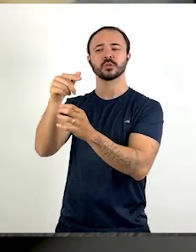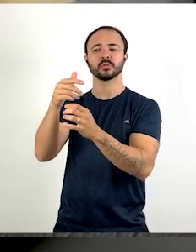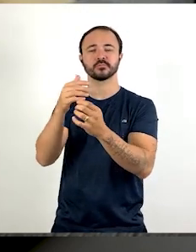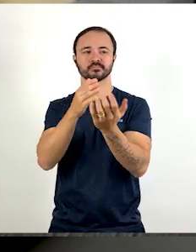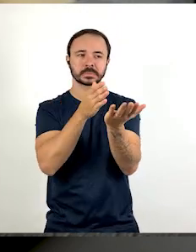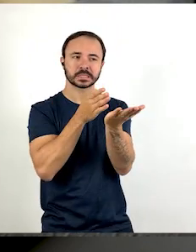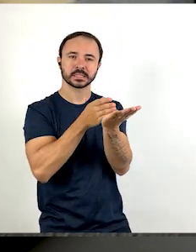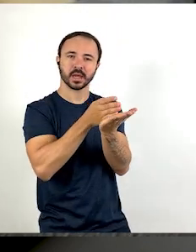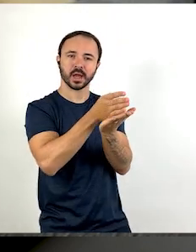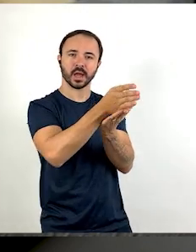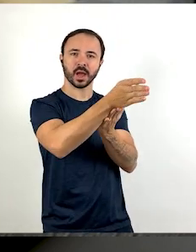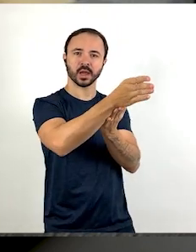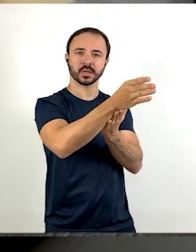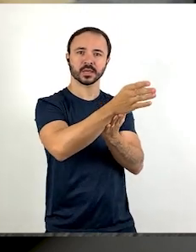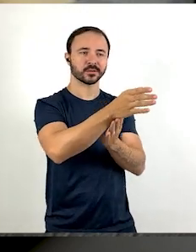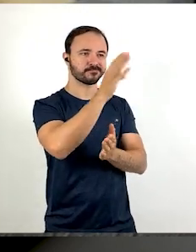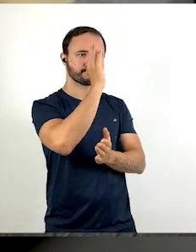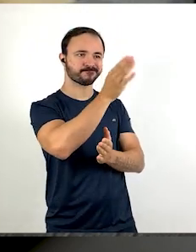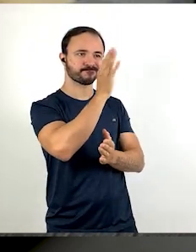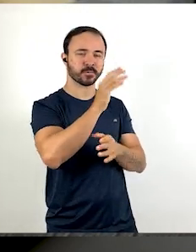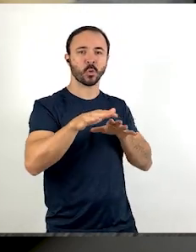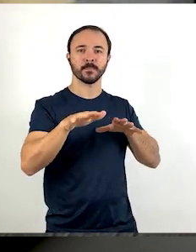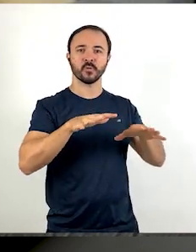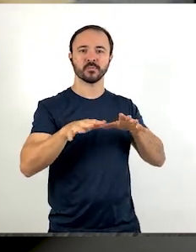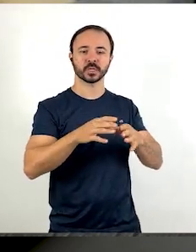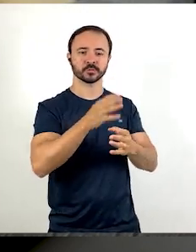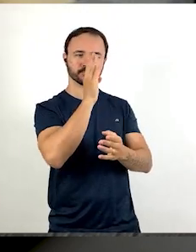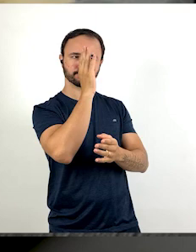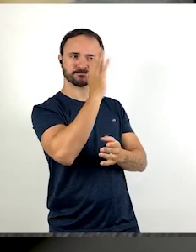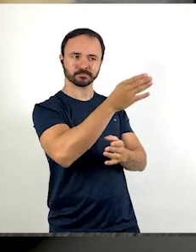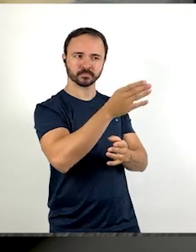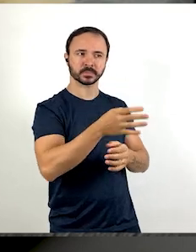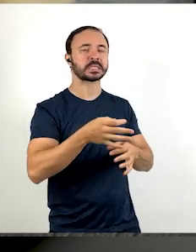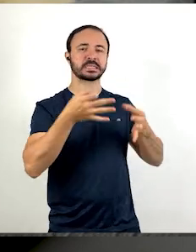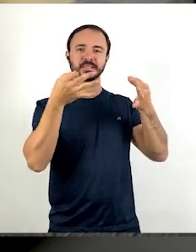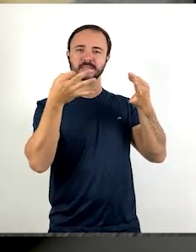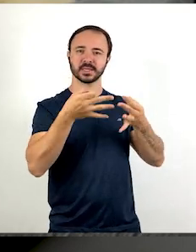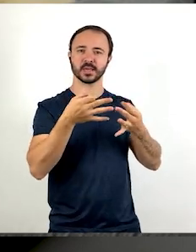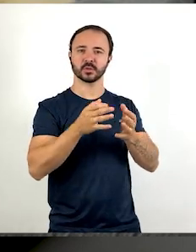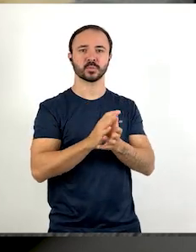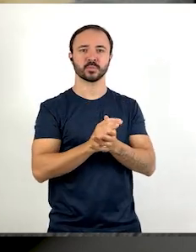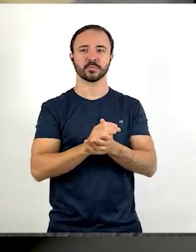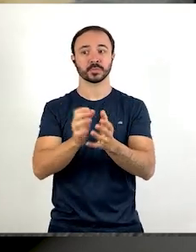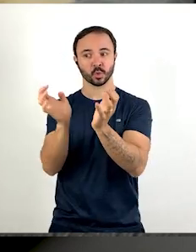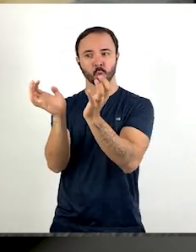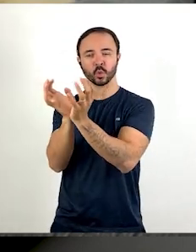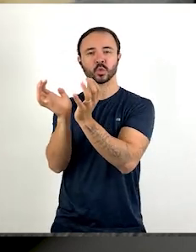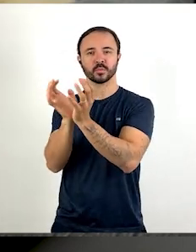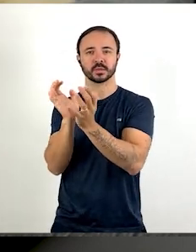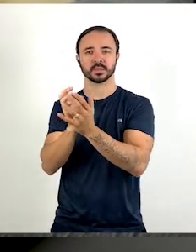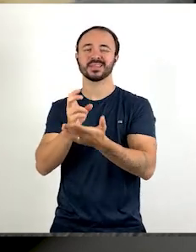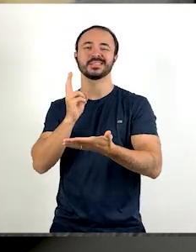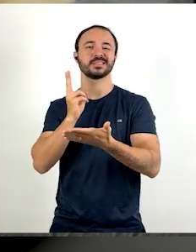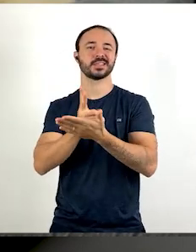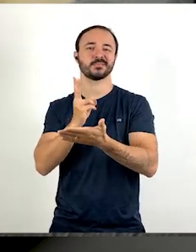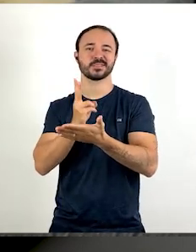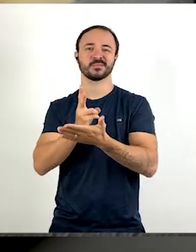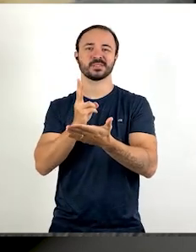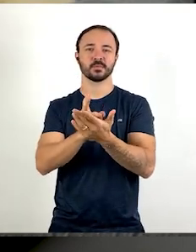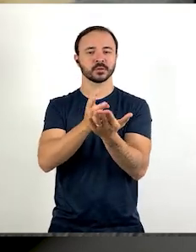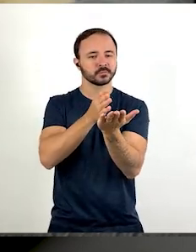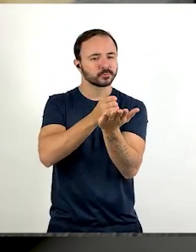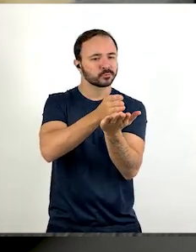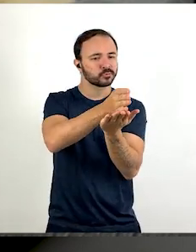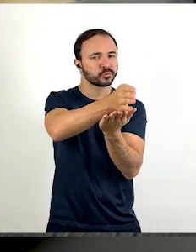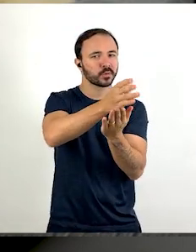é único, ou seja, o movimento dos portadores de carga que compõem a corrente sempre